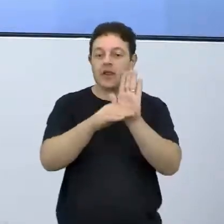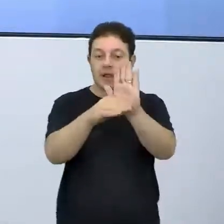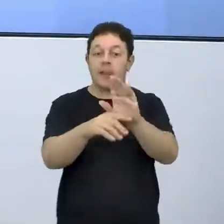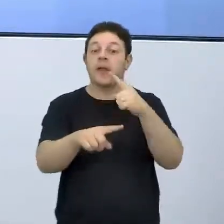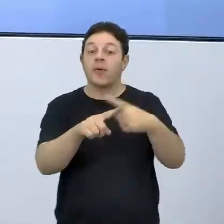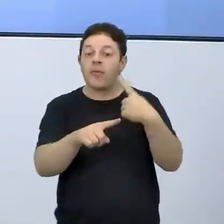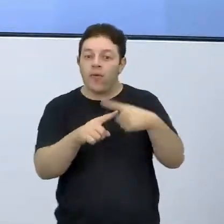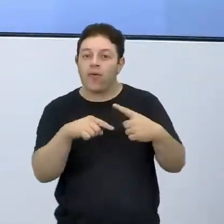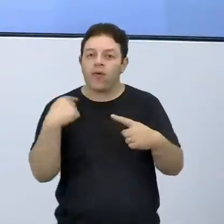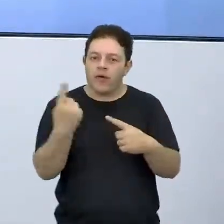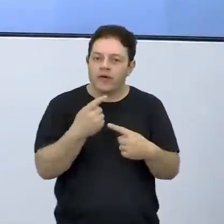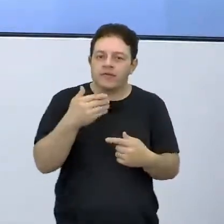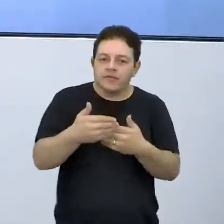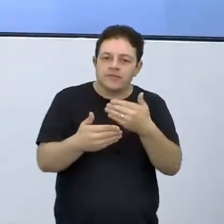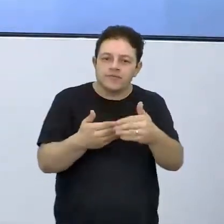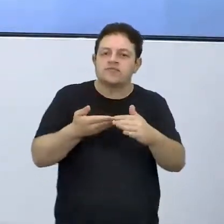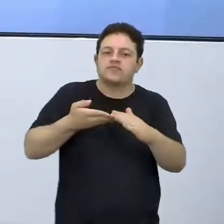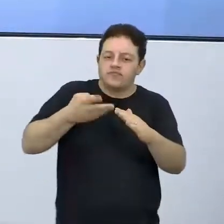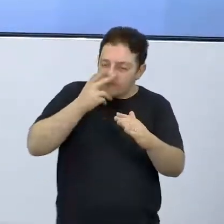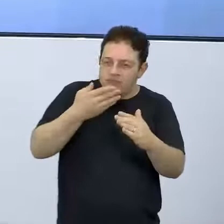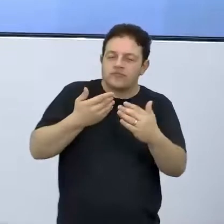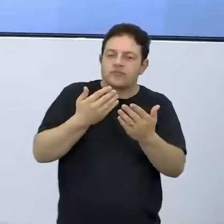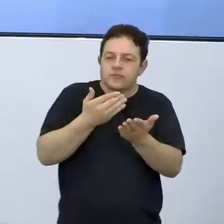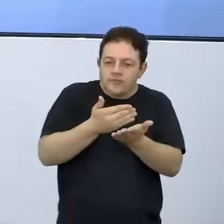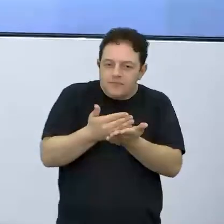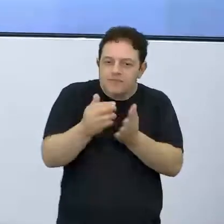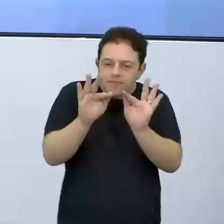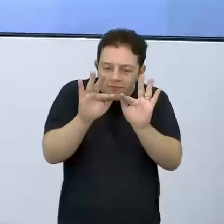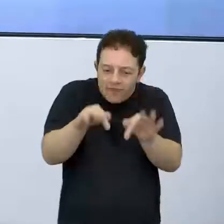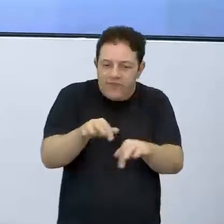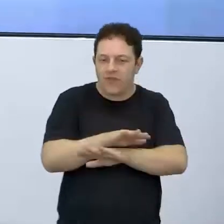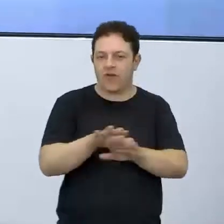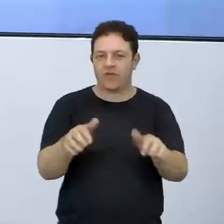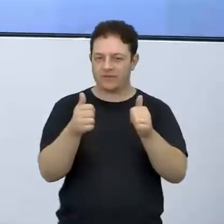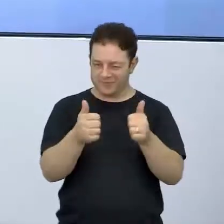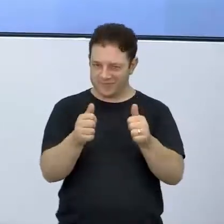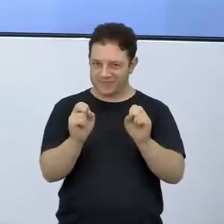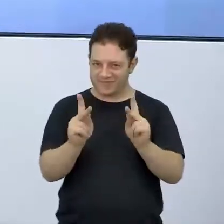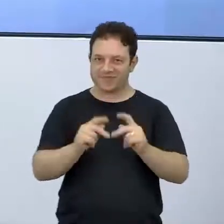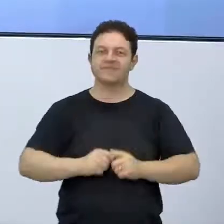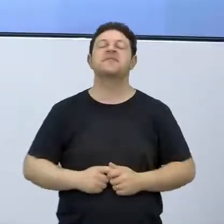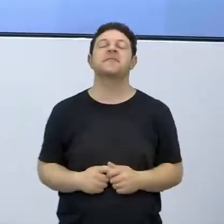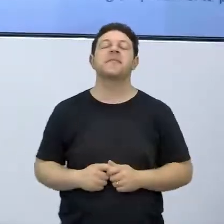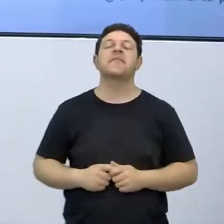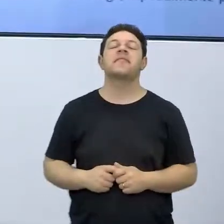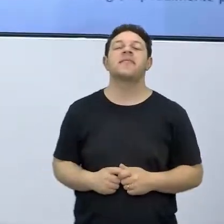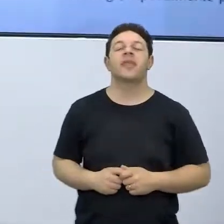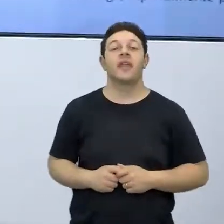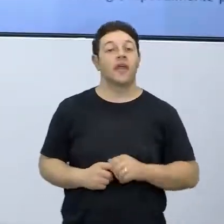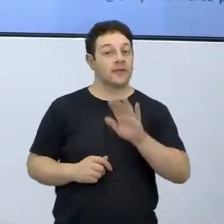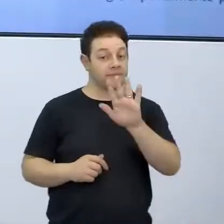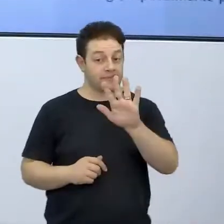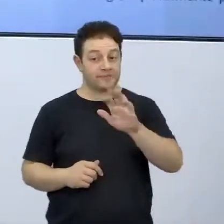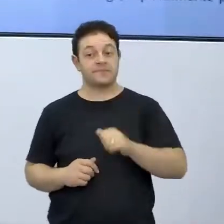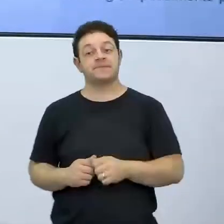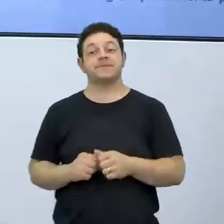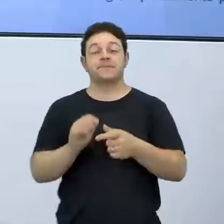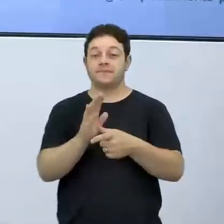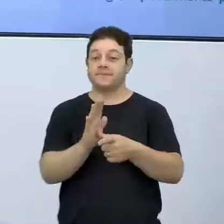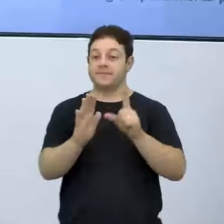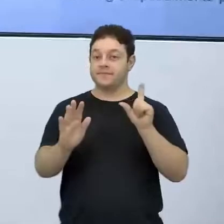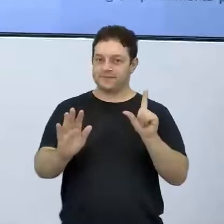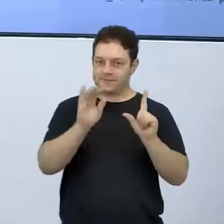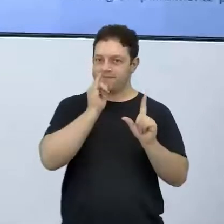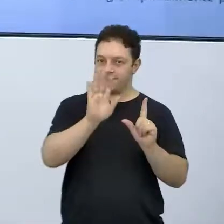está entrando na culminância aí do nosso componente, ok? E aí, gente, né, antes da